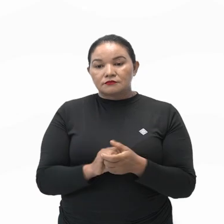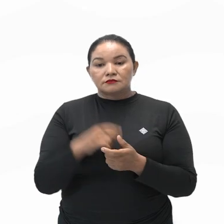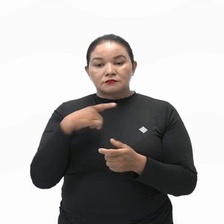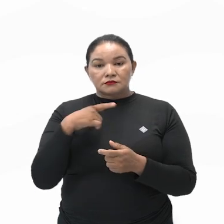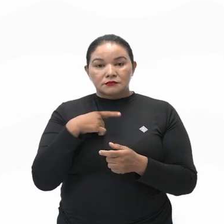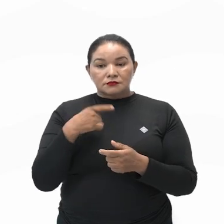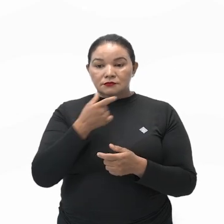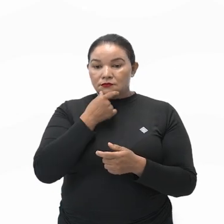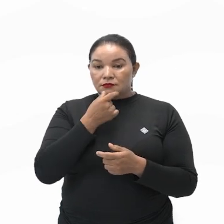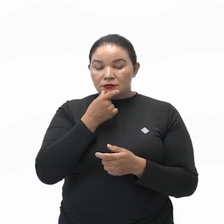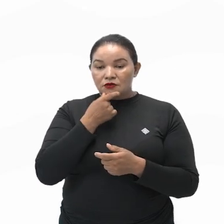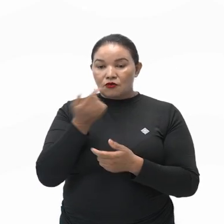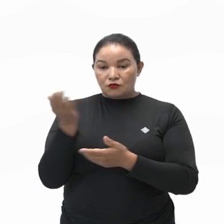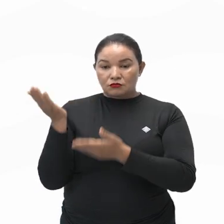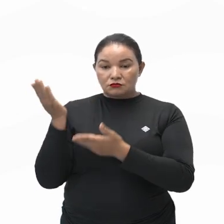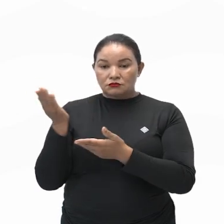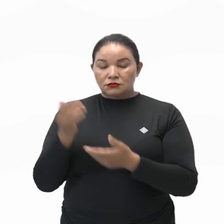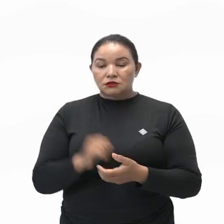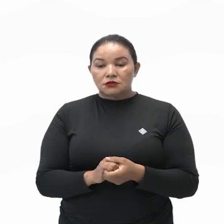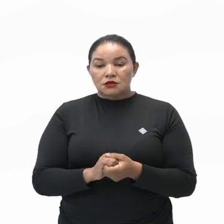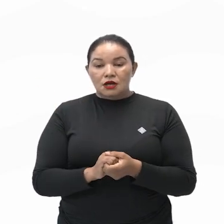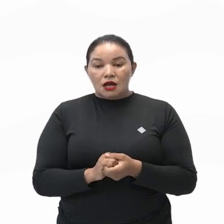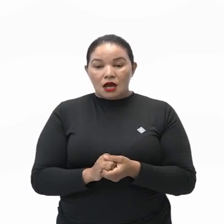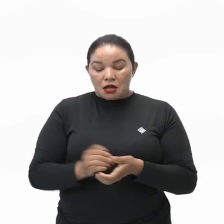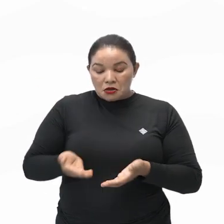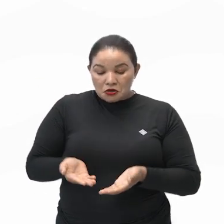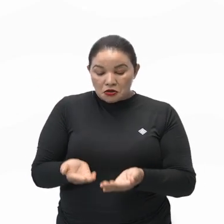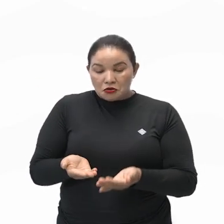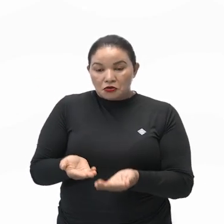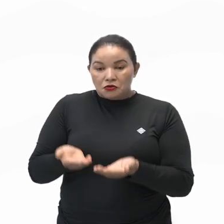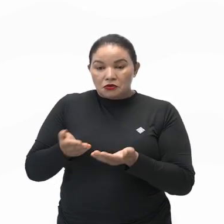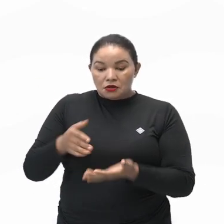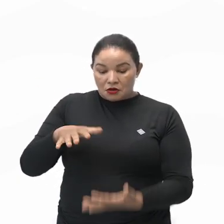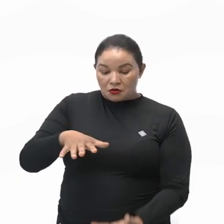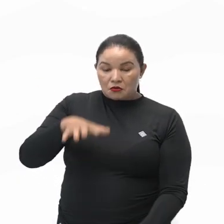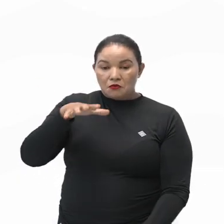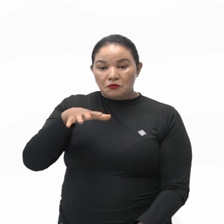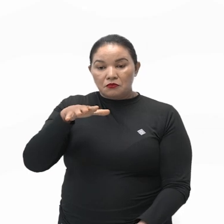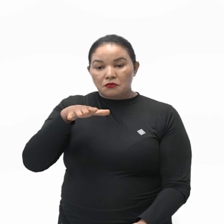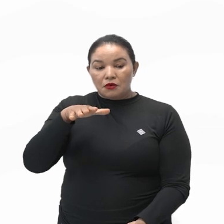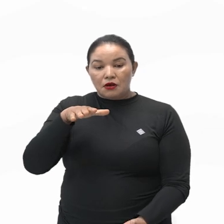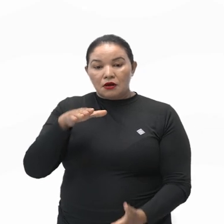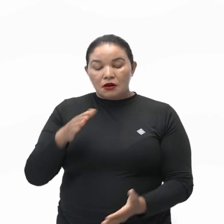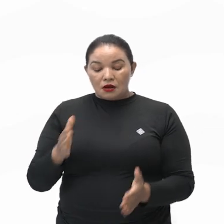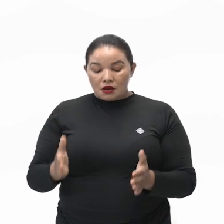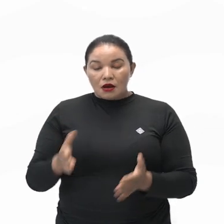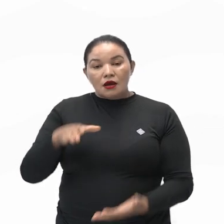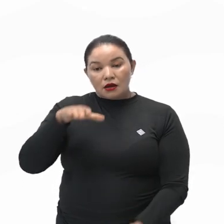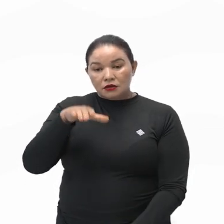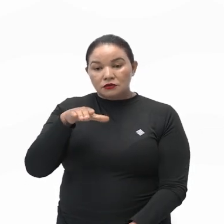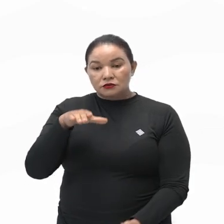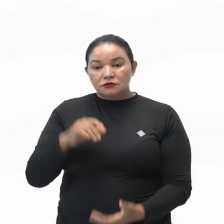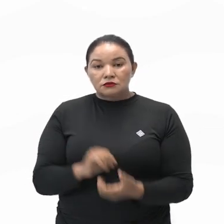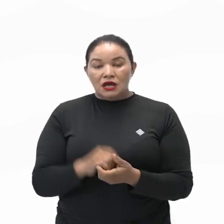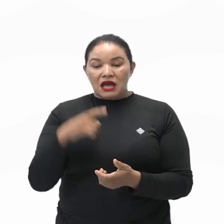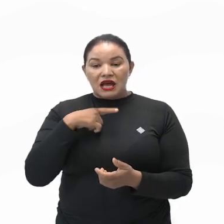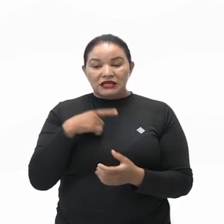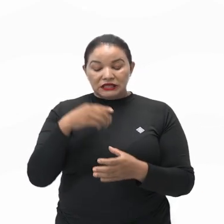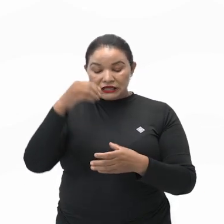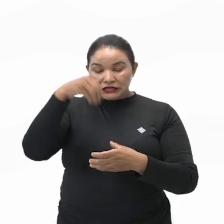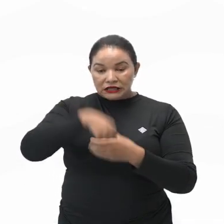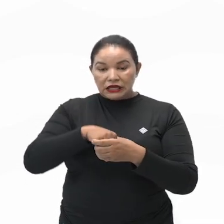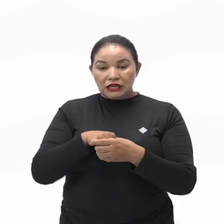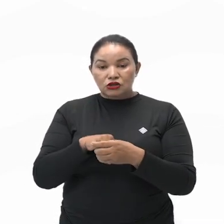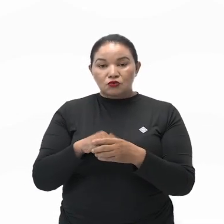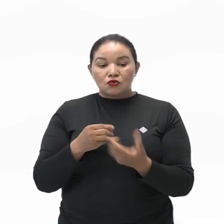estão carregando, né, com camburões, que a gente tem ali substâncias. Essas substâncias elas